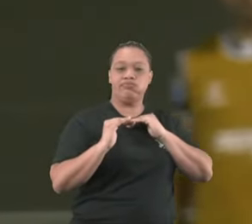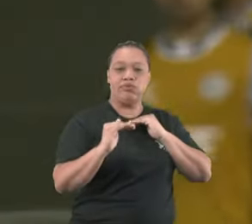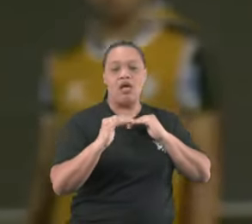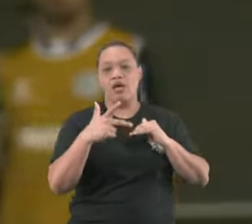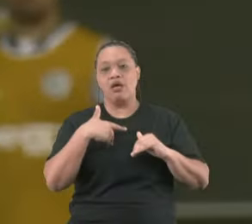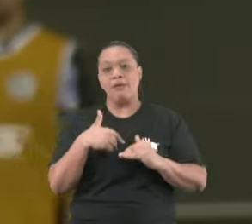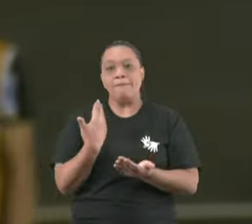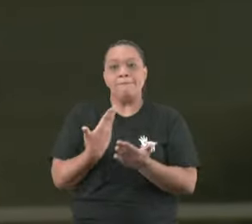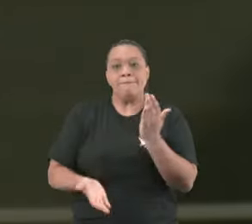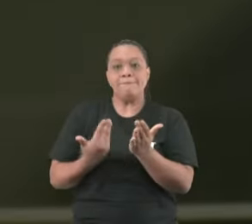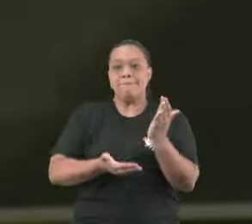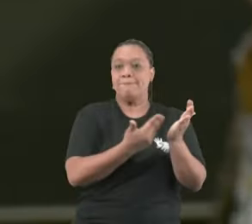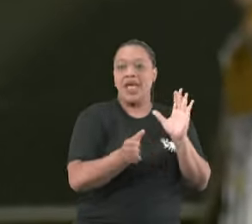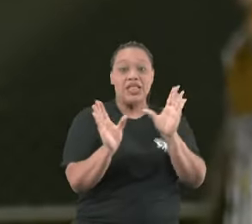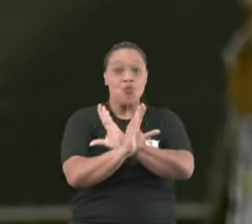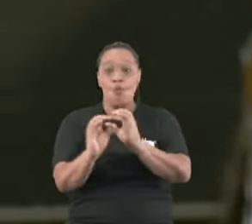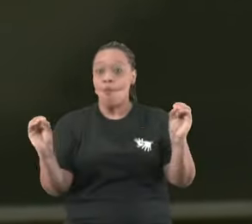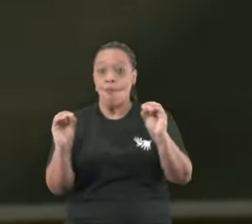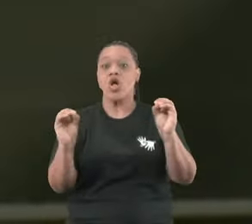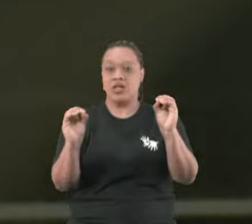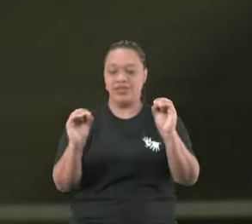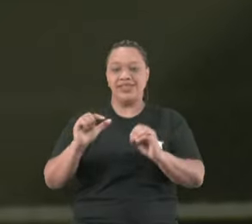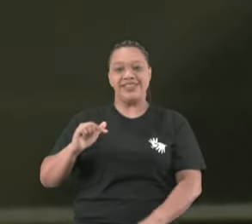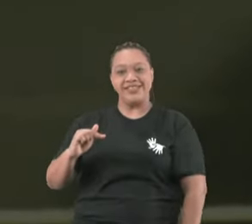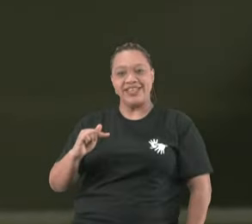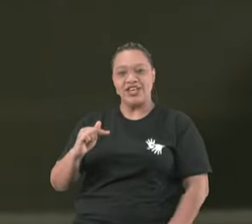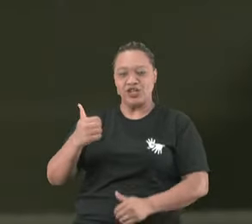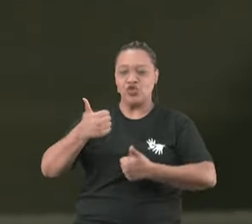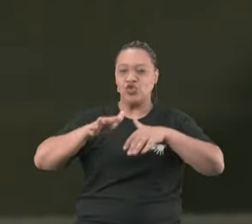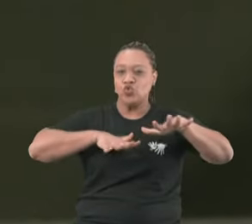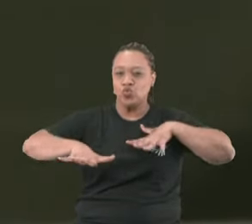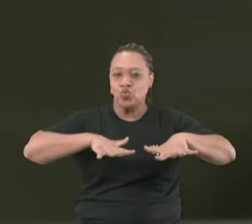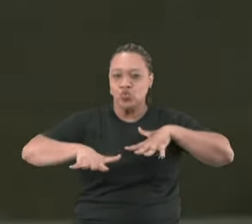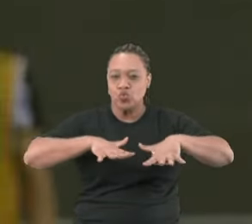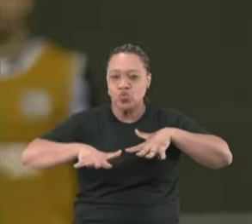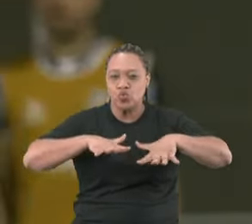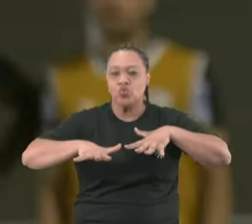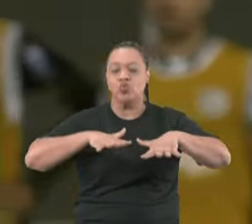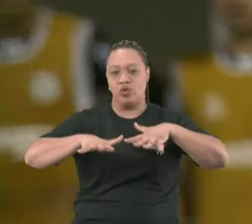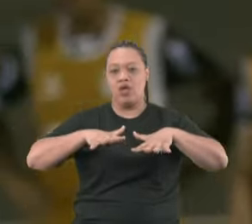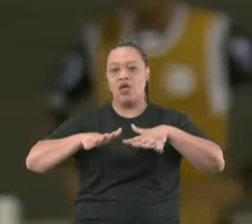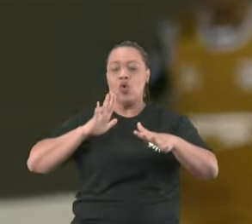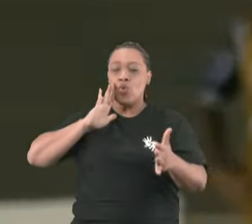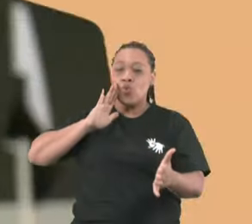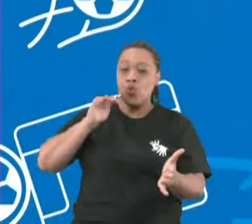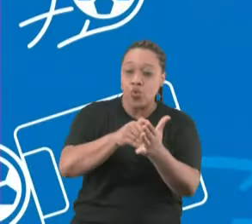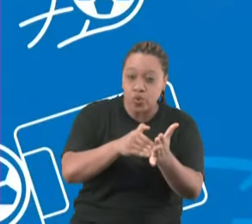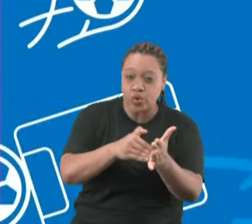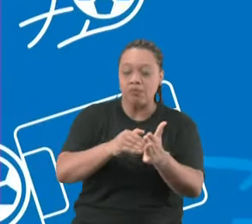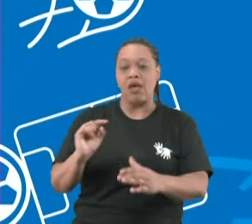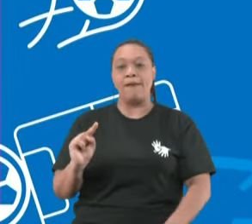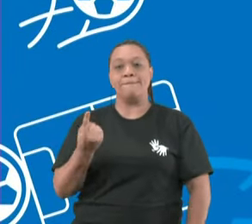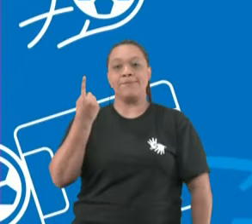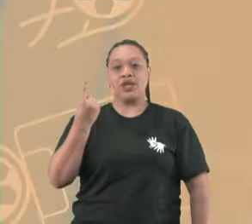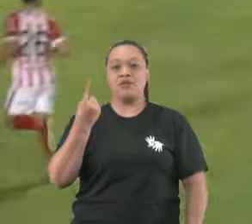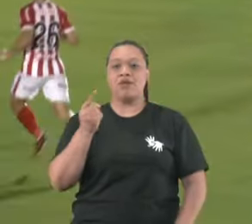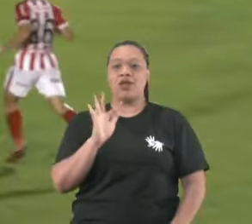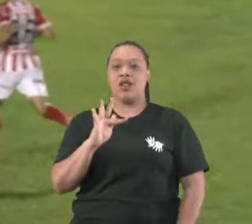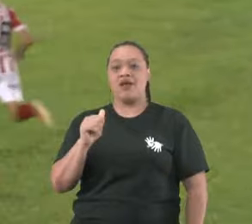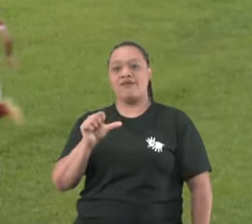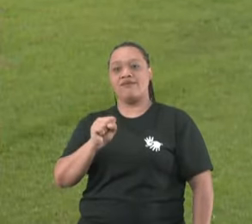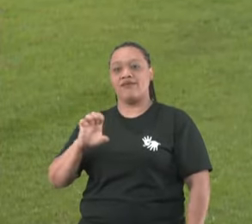perde há 7 jogos. A última derrota foi justamente essa que você está falando diante do Asna na última rodada da primeira fase do Campeonato Alagoano.